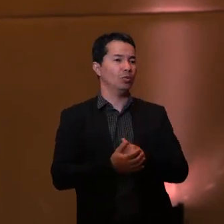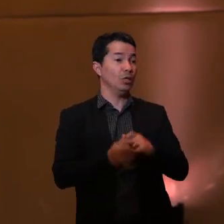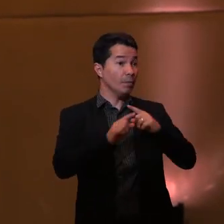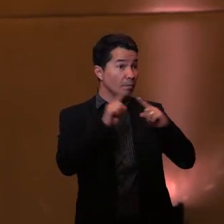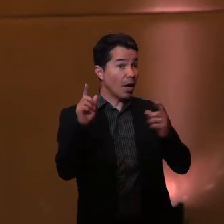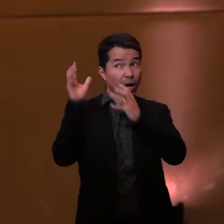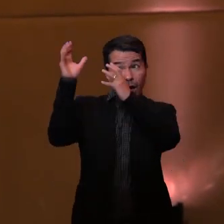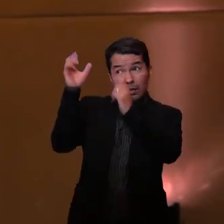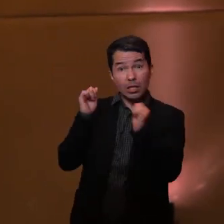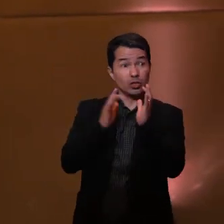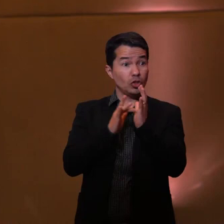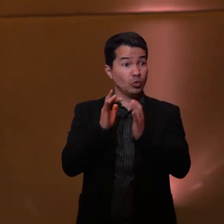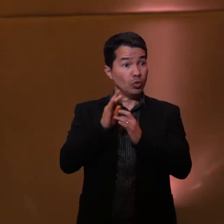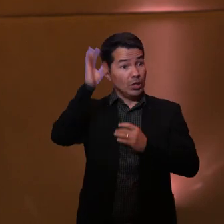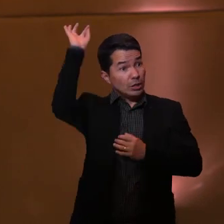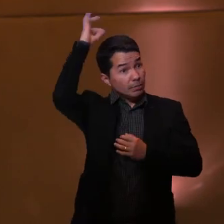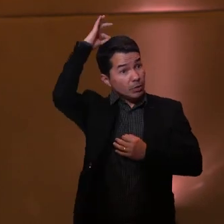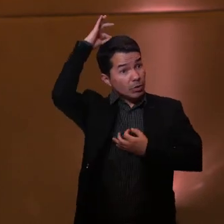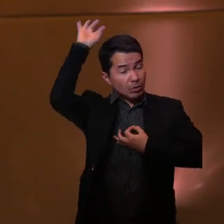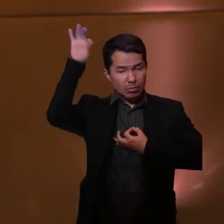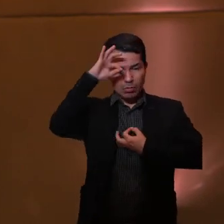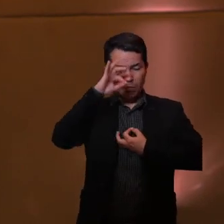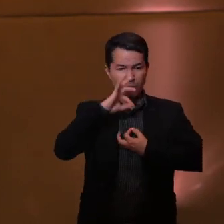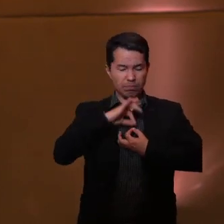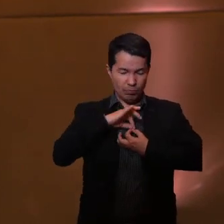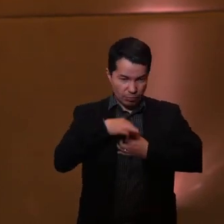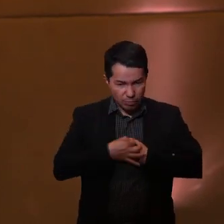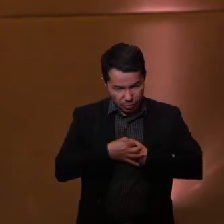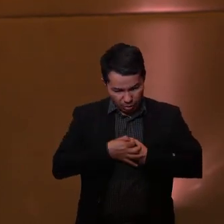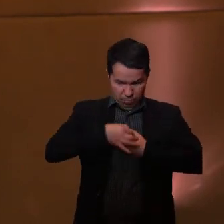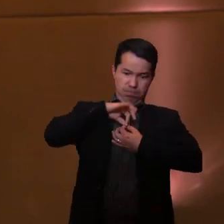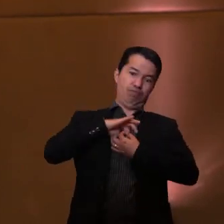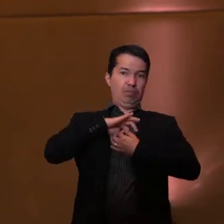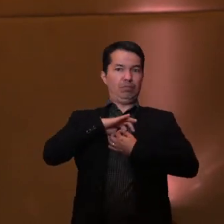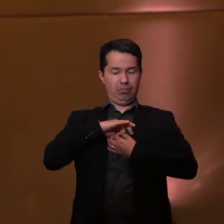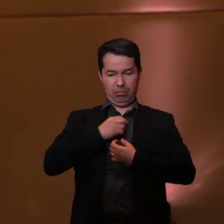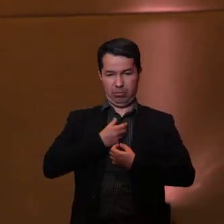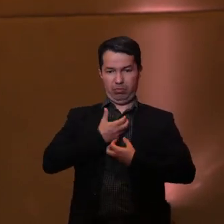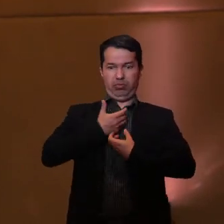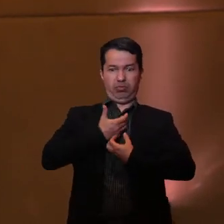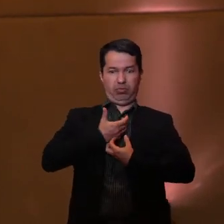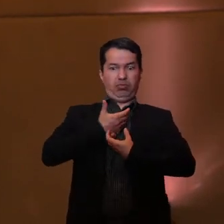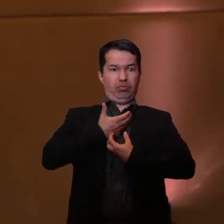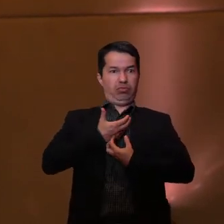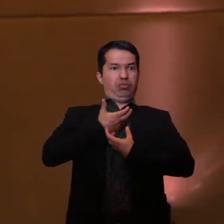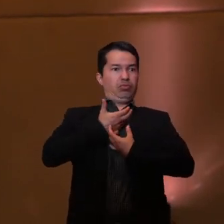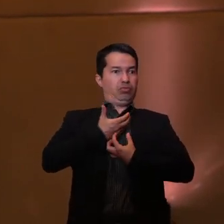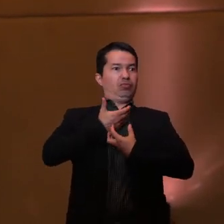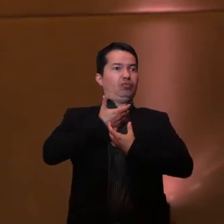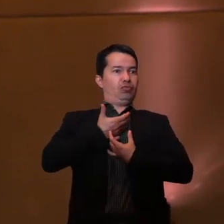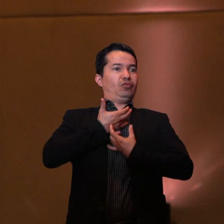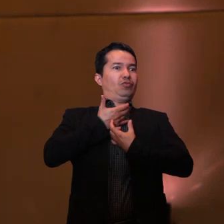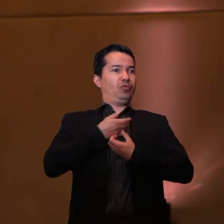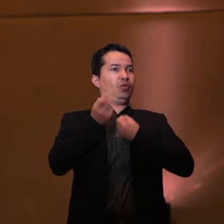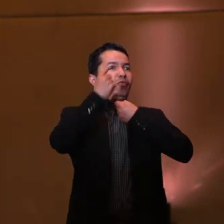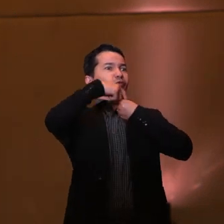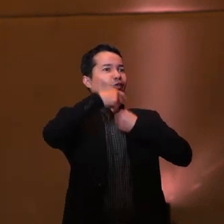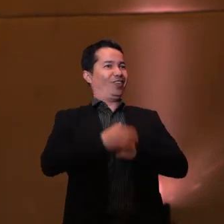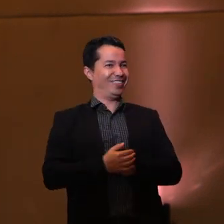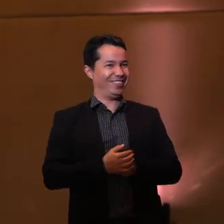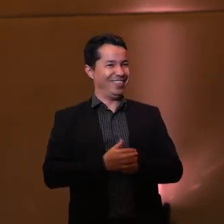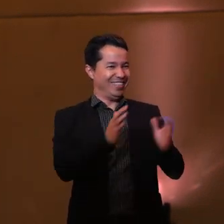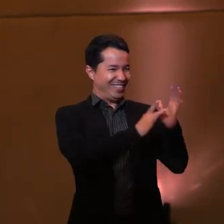Ele, porque estamos mortos espiritualmente. Mas a esperança de Deus, ela é viva em